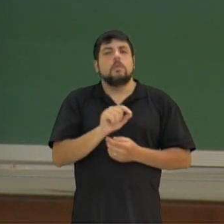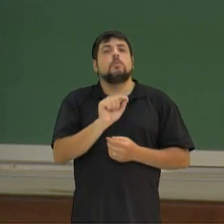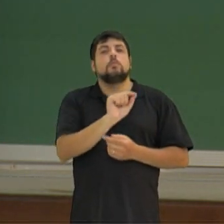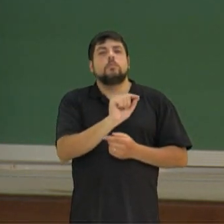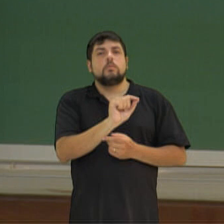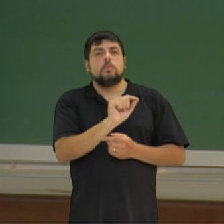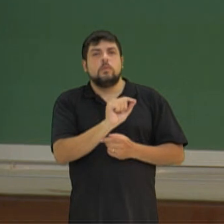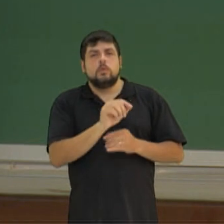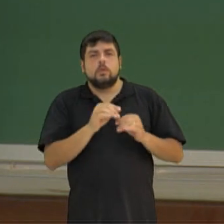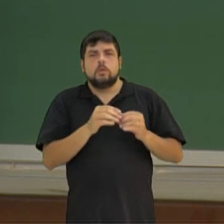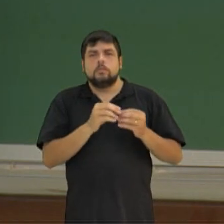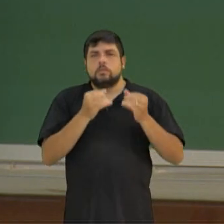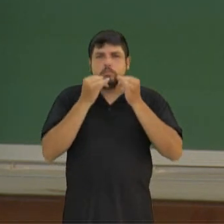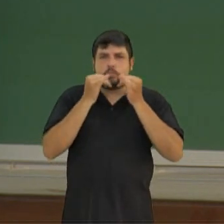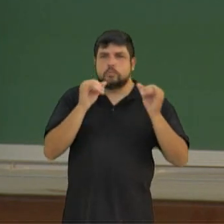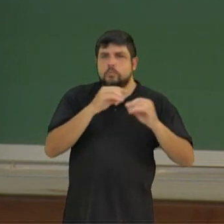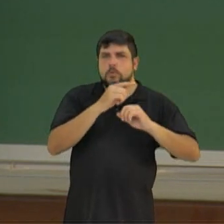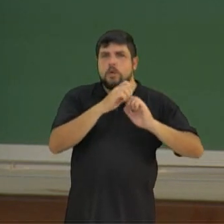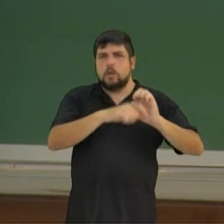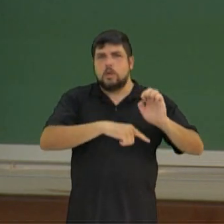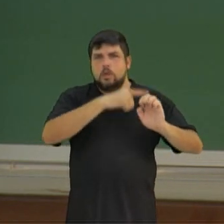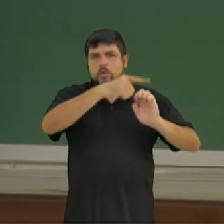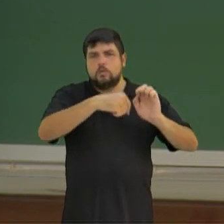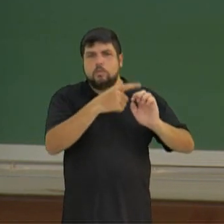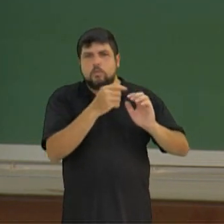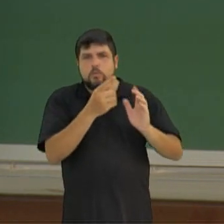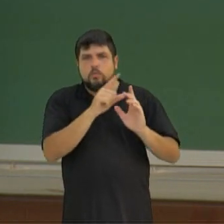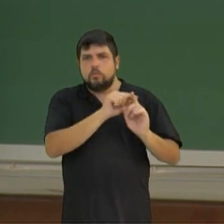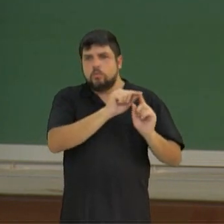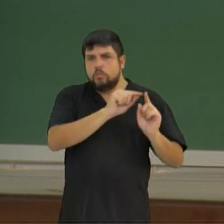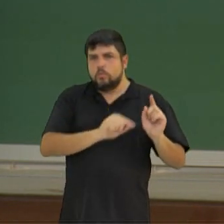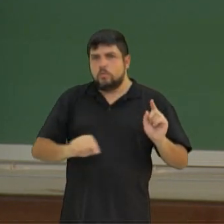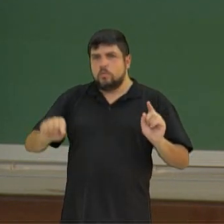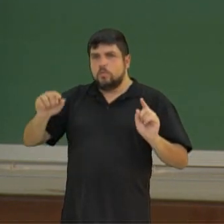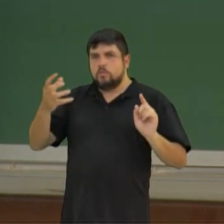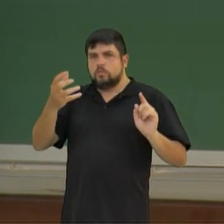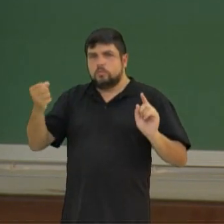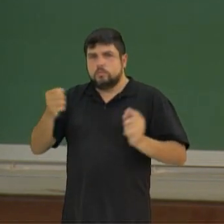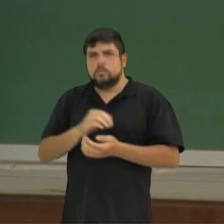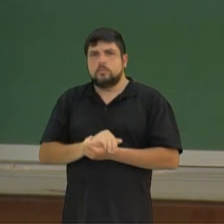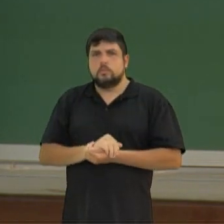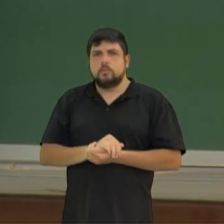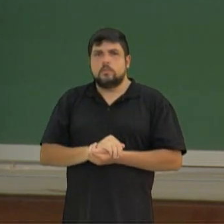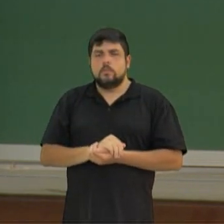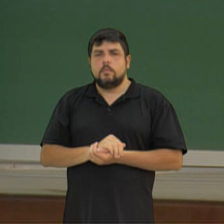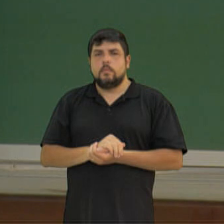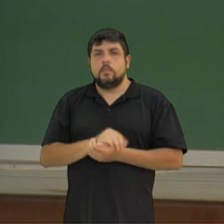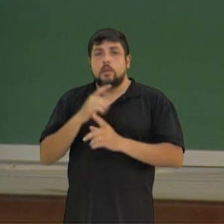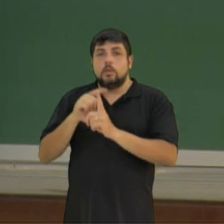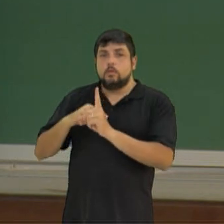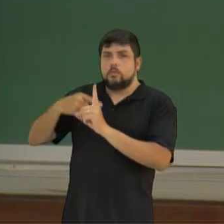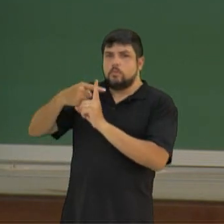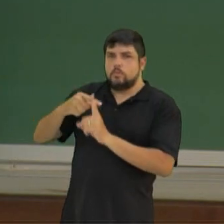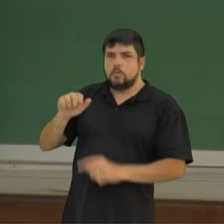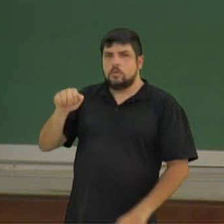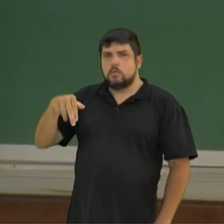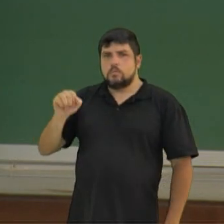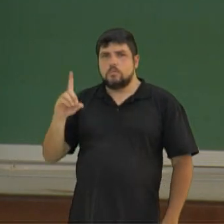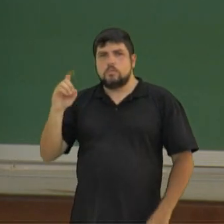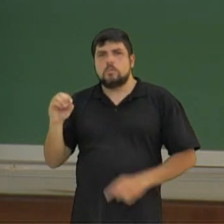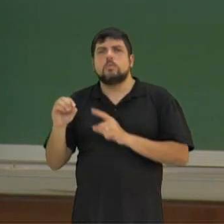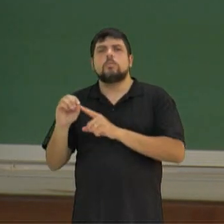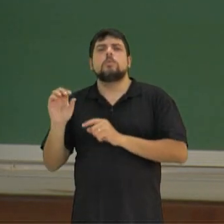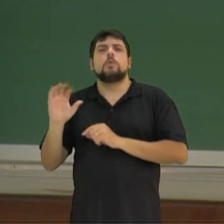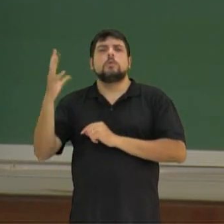os elétrons aqui para o lado dos reagentes. E no polo positivo, que para a eletrólise chamamos de anodo, vai ocorrer uma